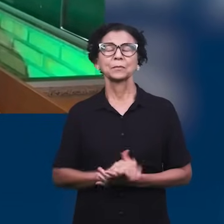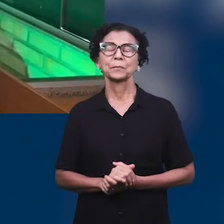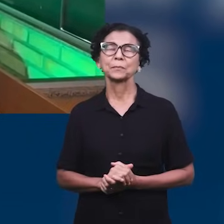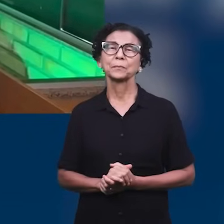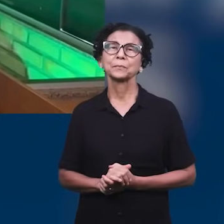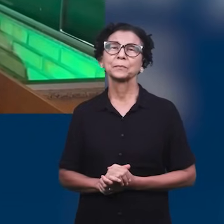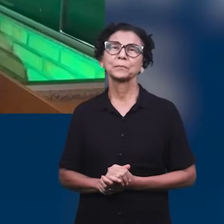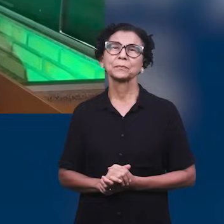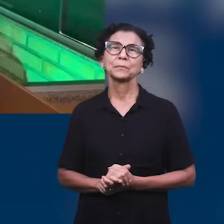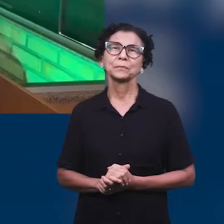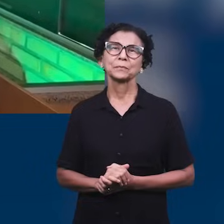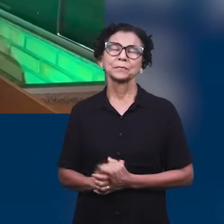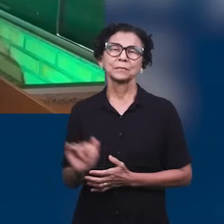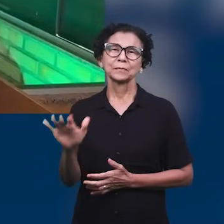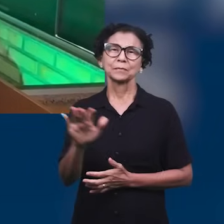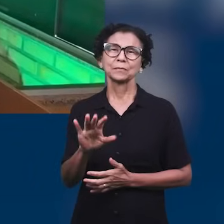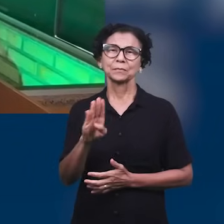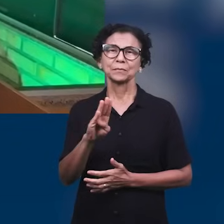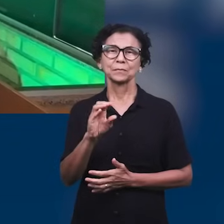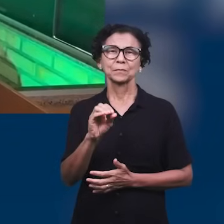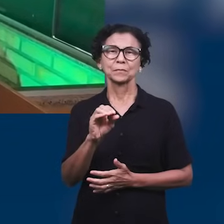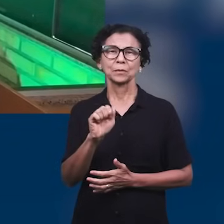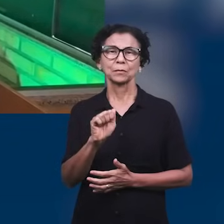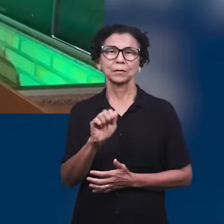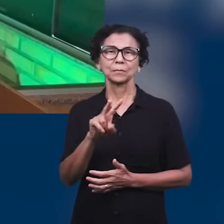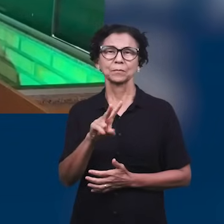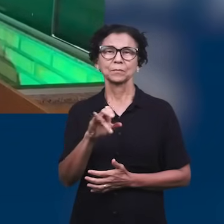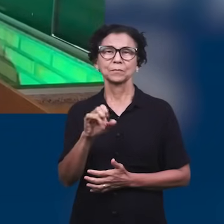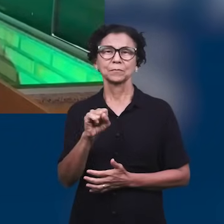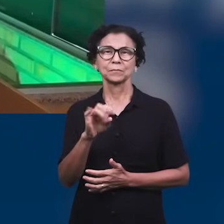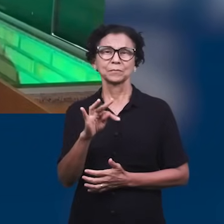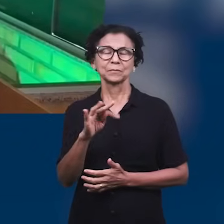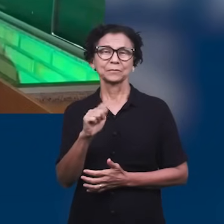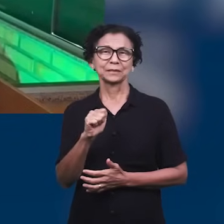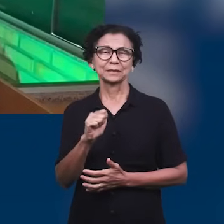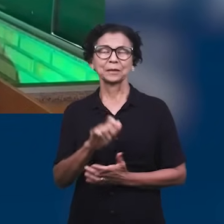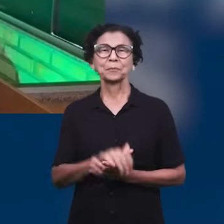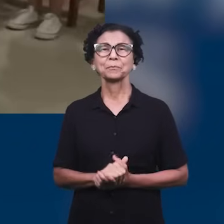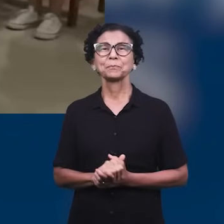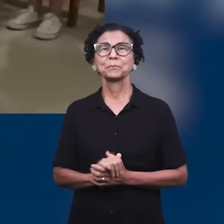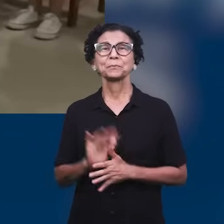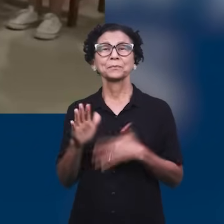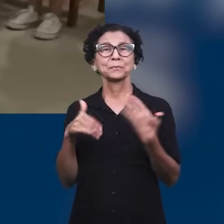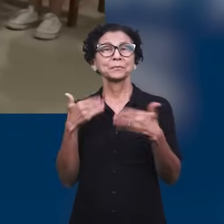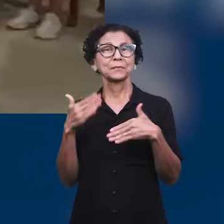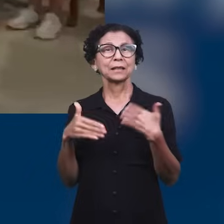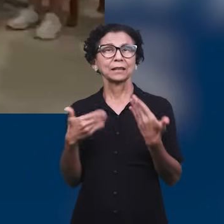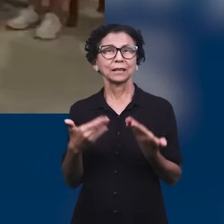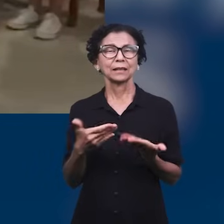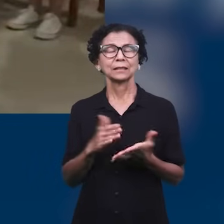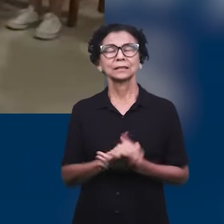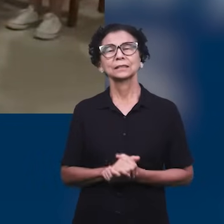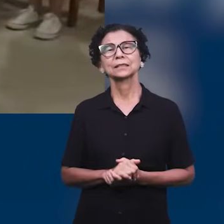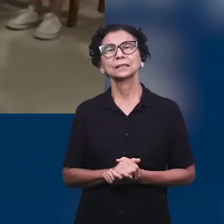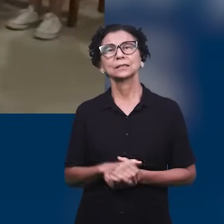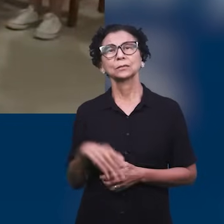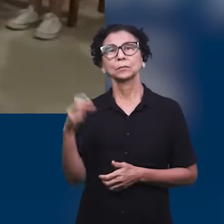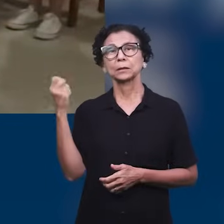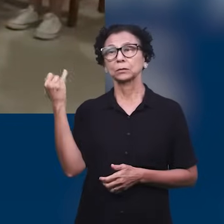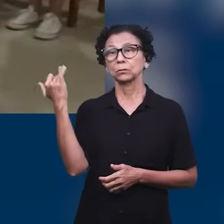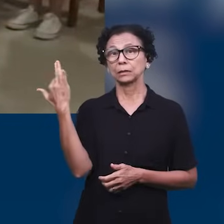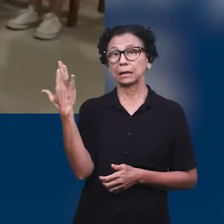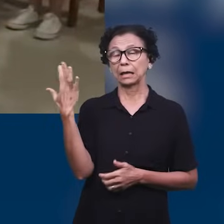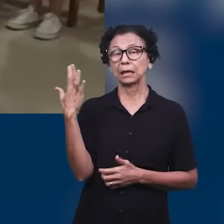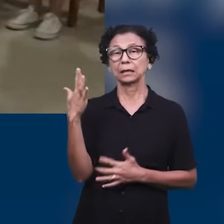Roraima, Boa Vista, e nós estamos muito alegres. Hoje nós tivemos agora a madrugada com as nossas